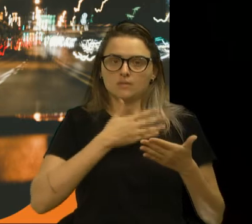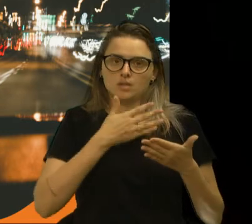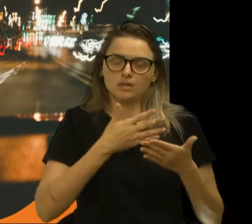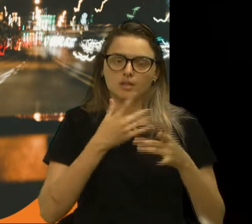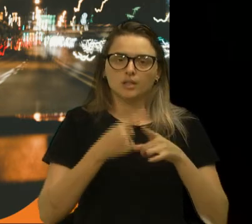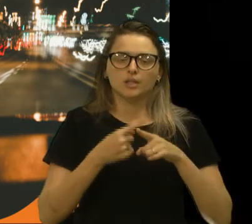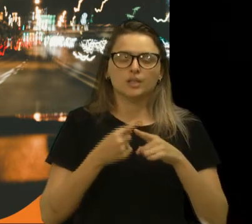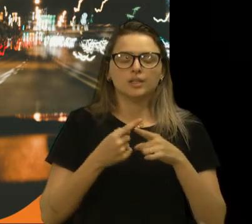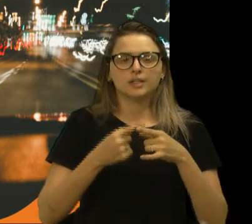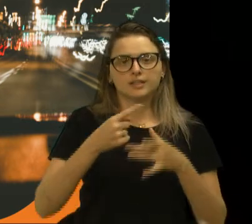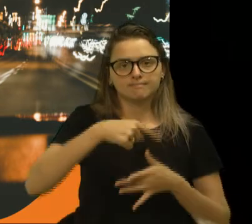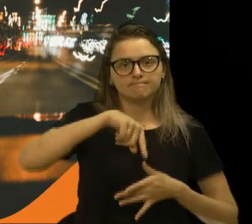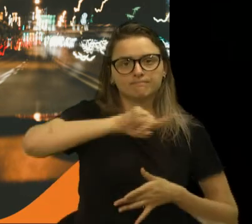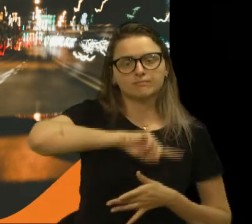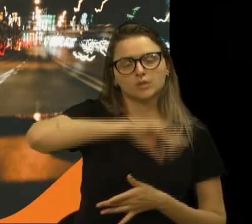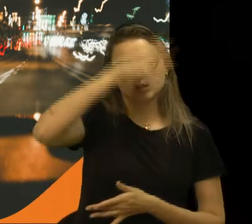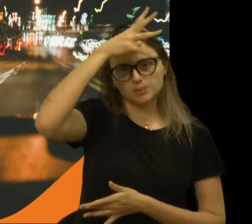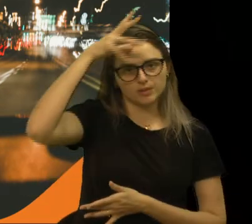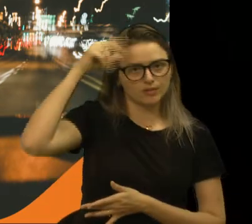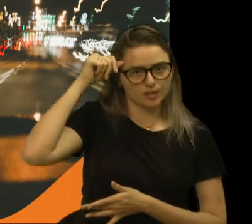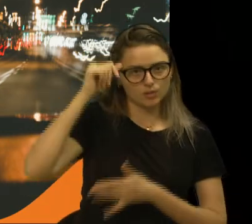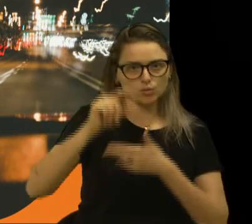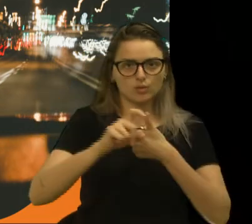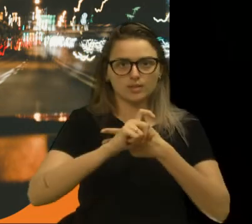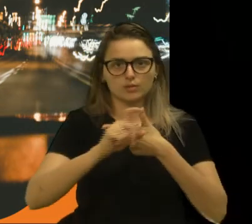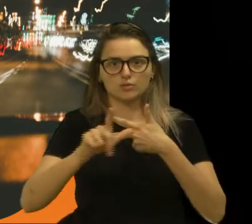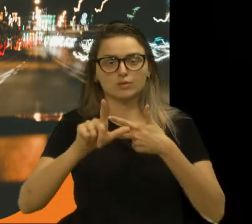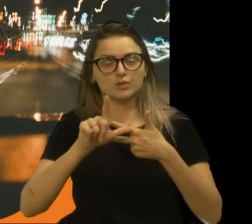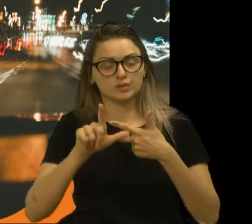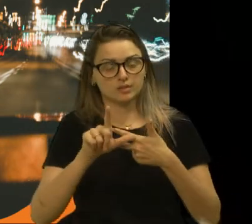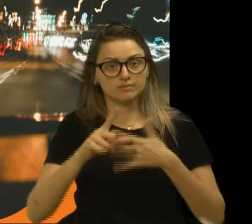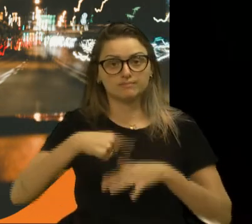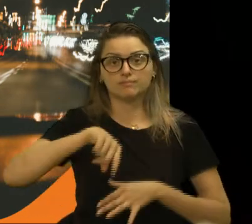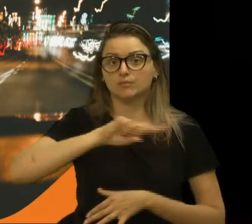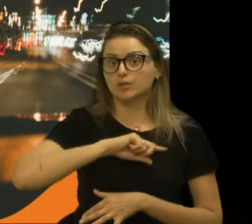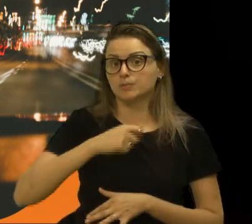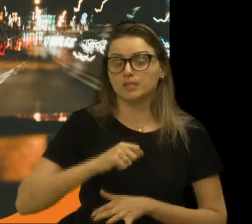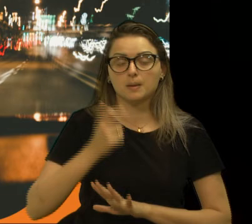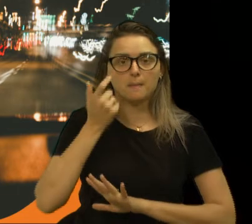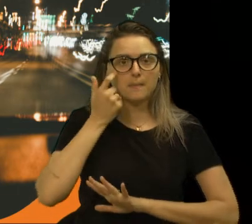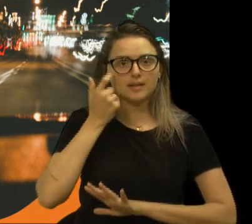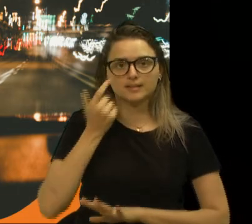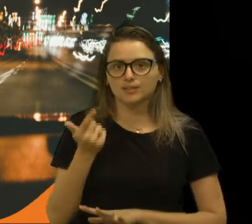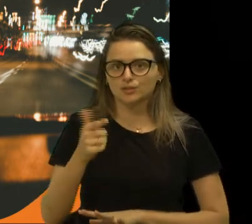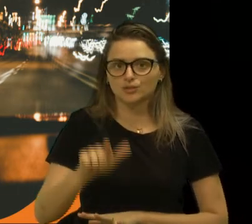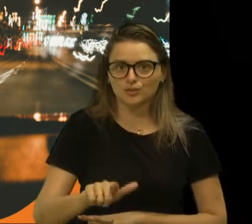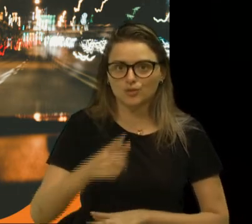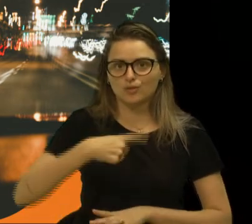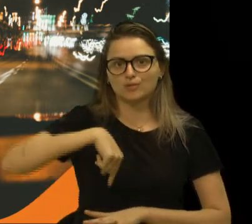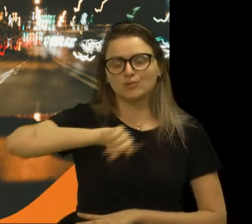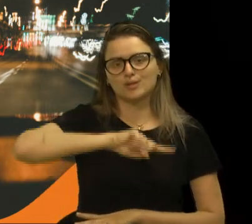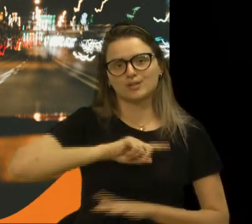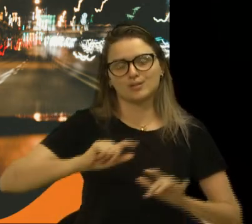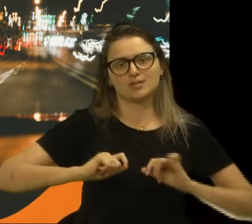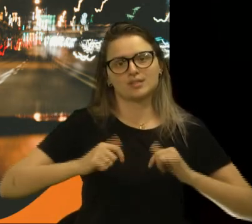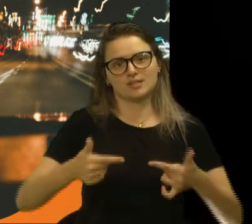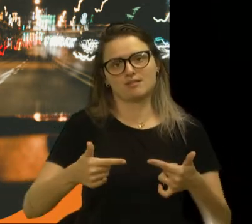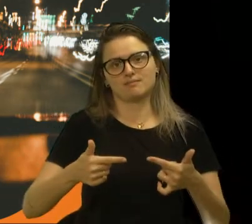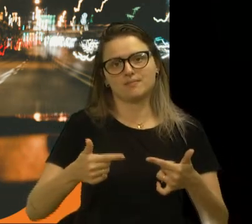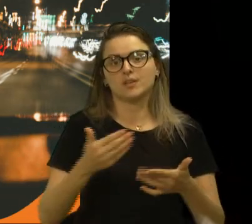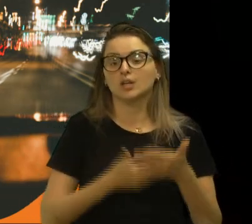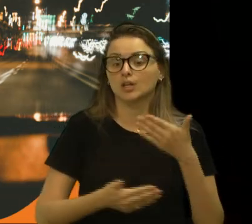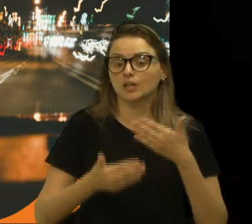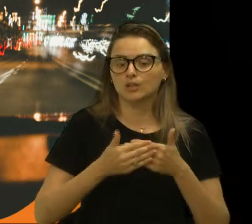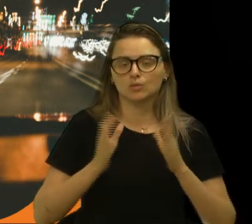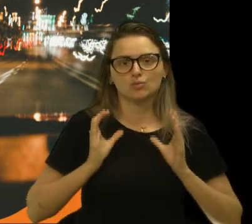enquanto poder público, nós, enquanto legisladores, temos que repensar nossas ações, E muitos destes